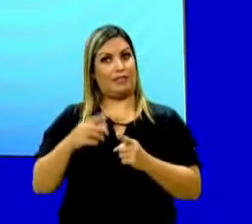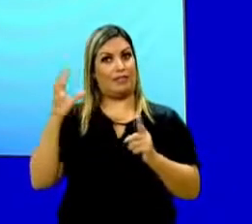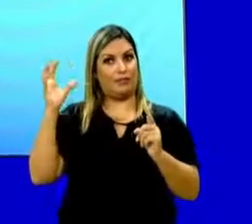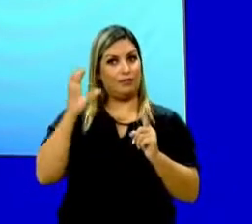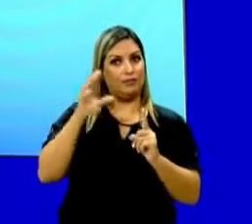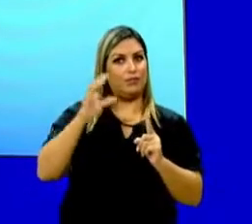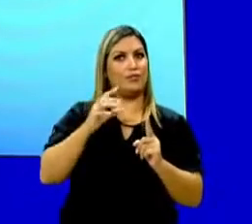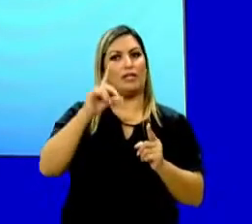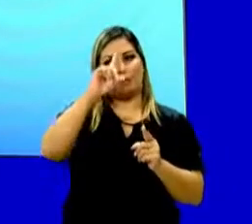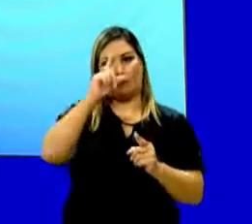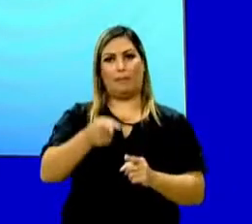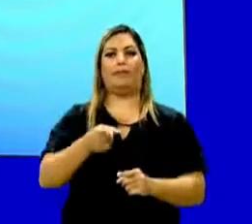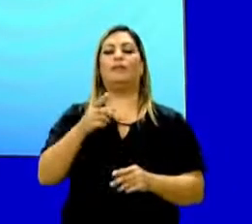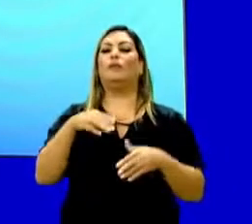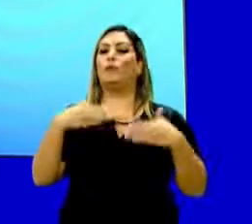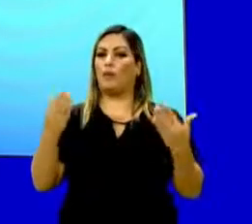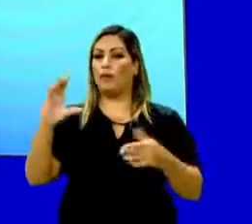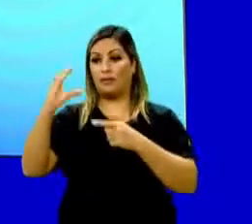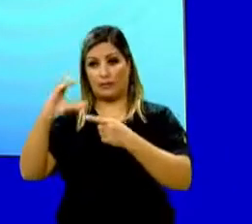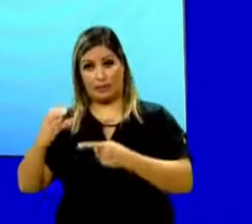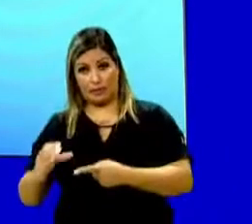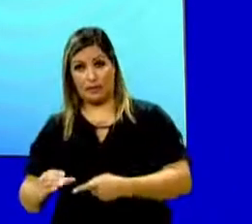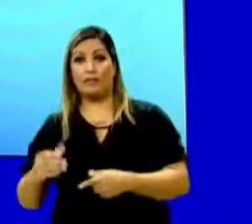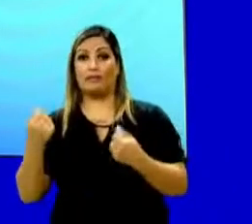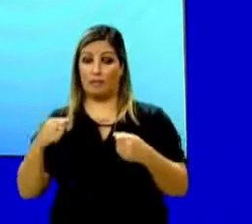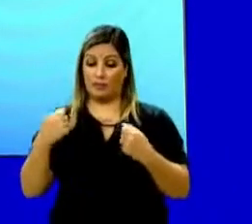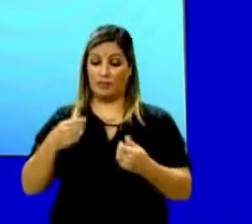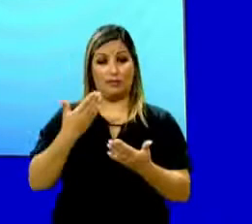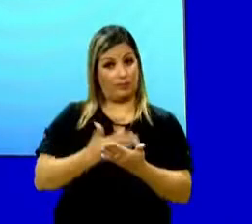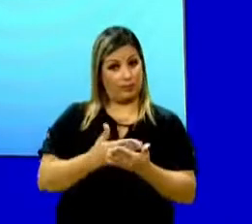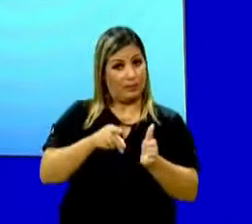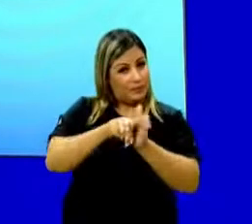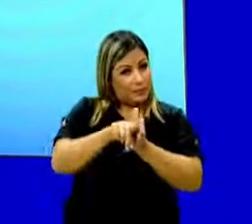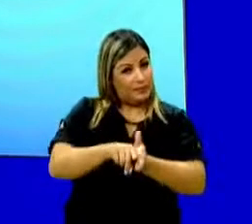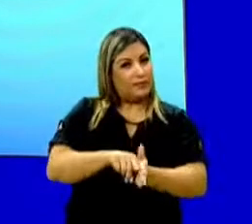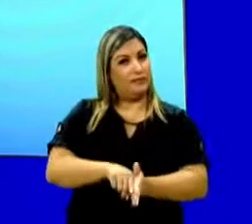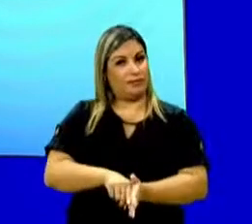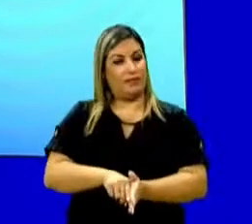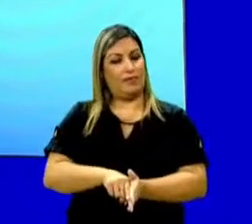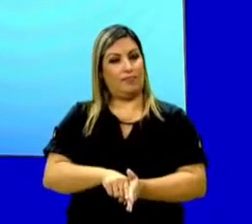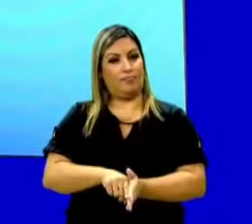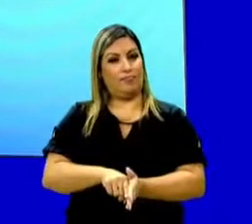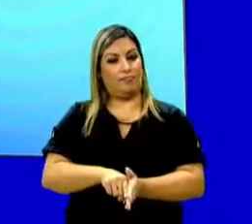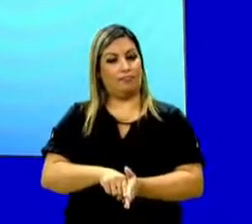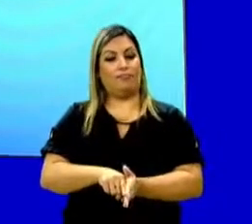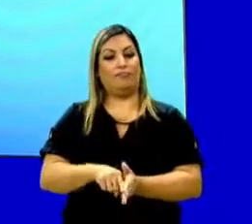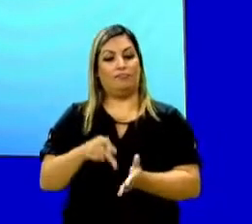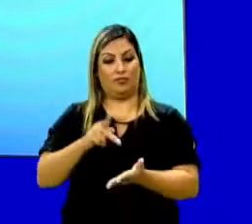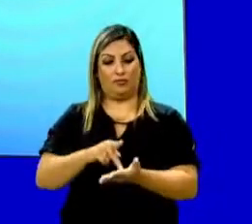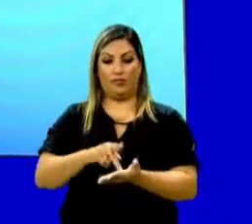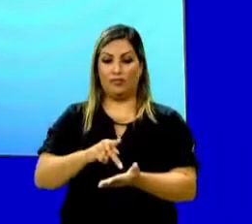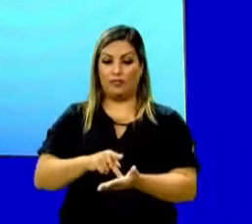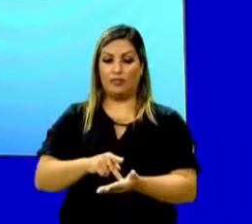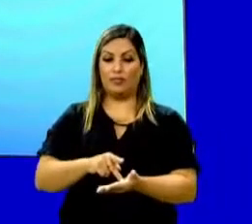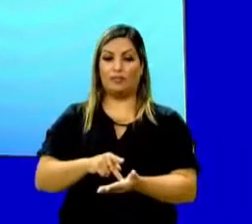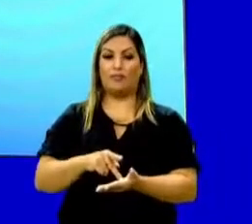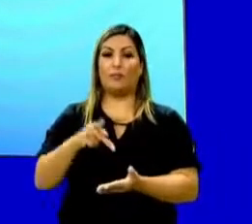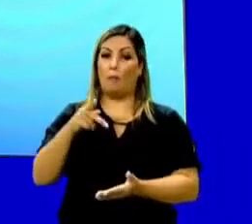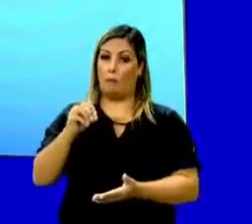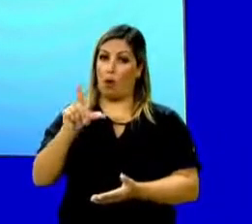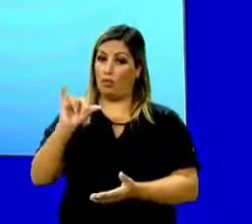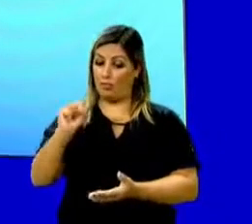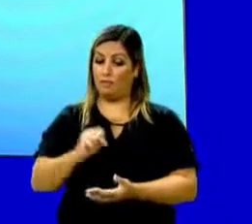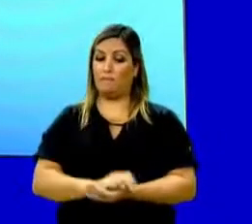determina quais são as demais ciências que devem ser estudadas na polis. Nessa medida, a